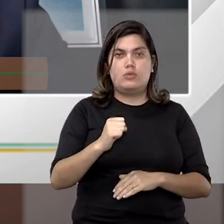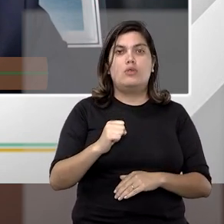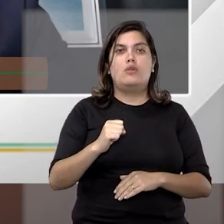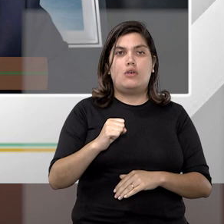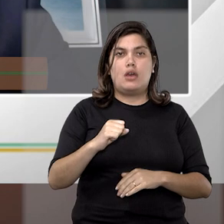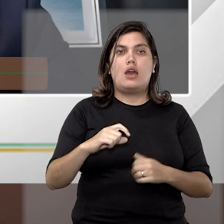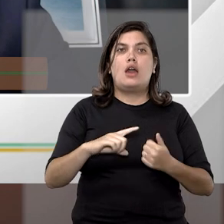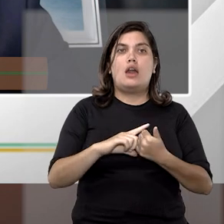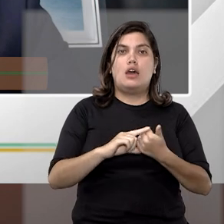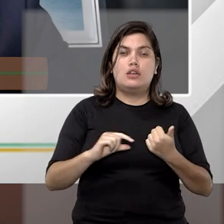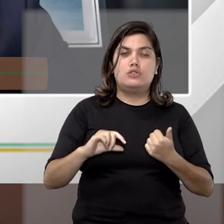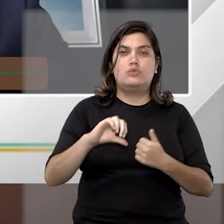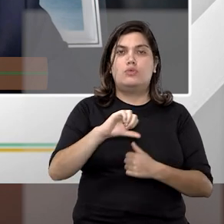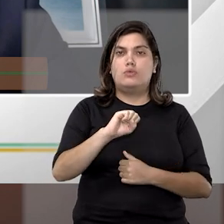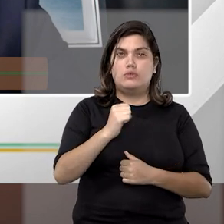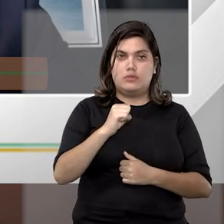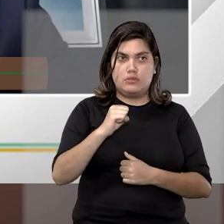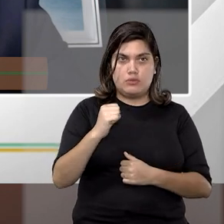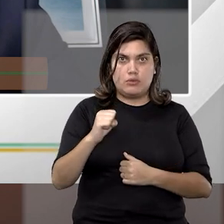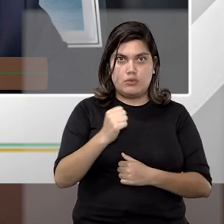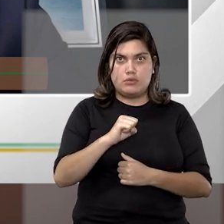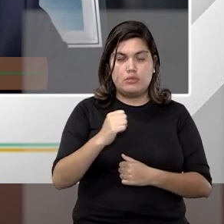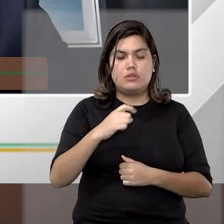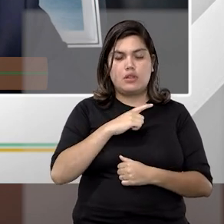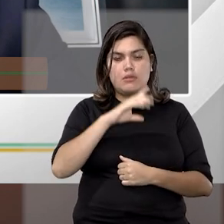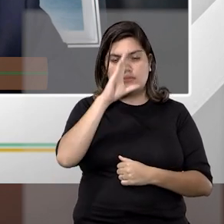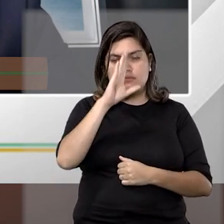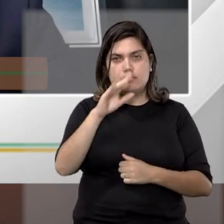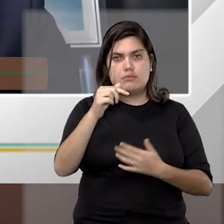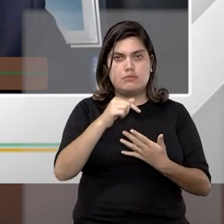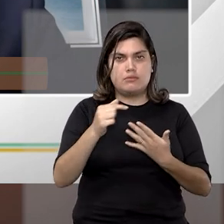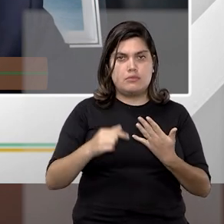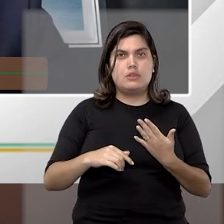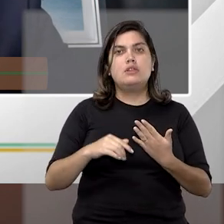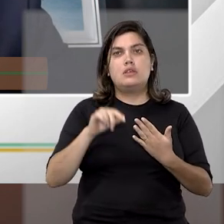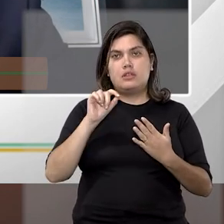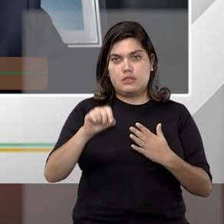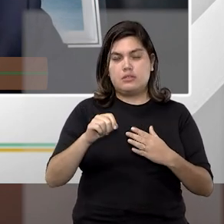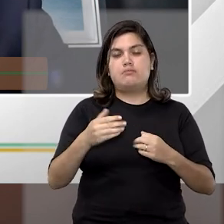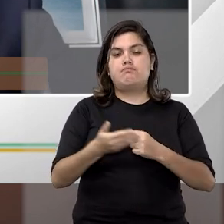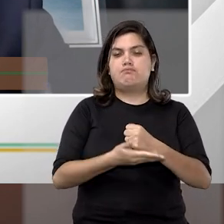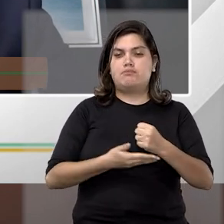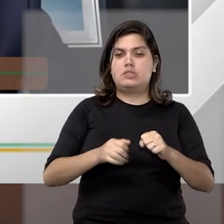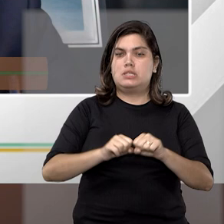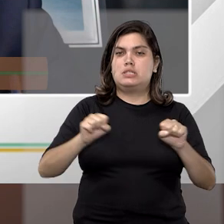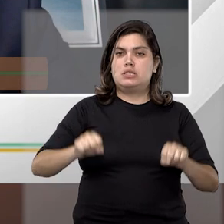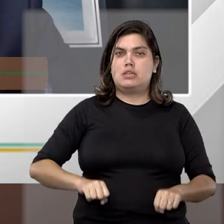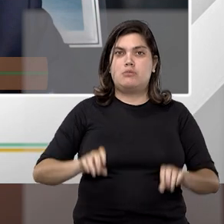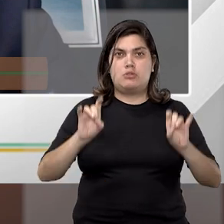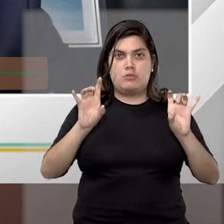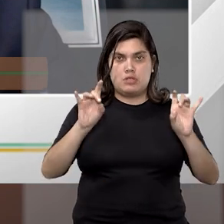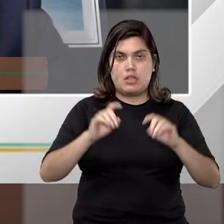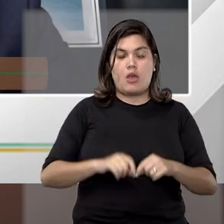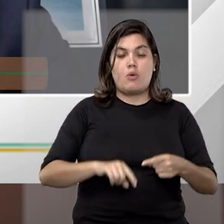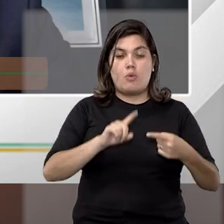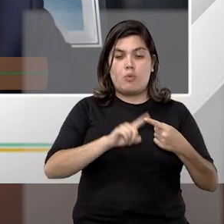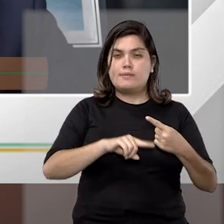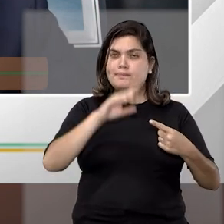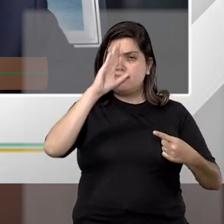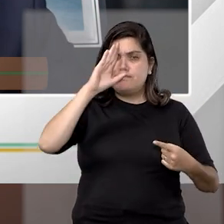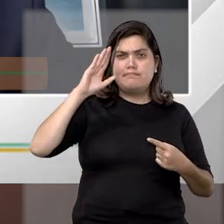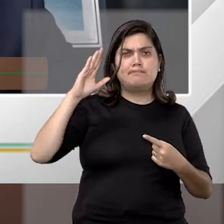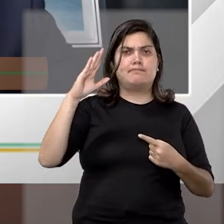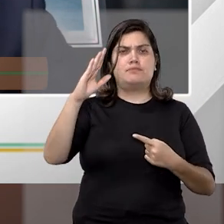e lá no artigo 98 um da Constituição estamos as os pilares fundamentais do sistema especial